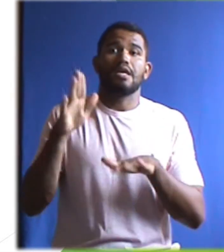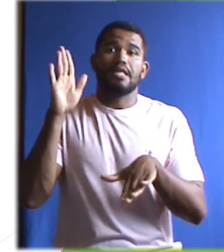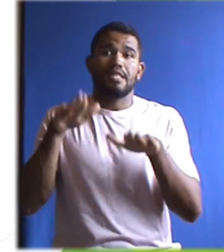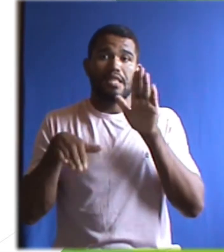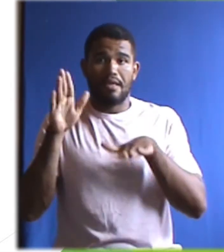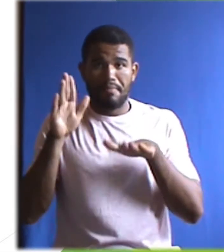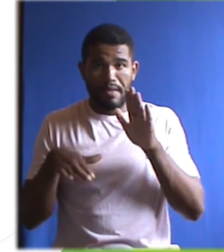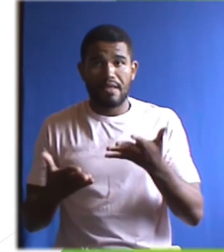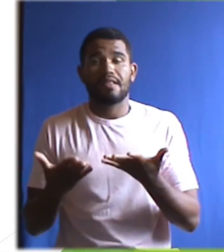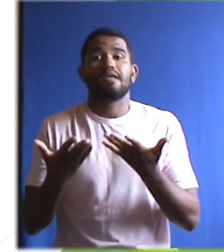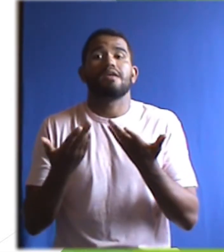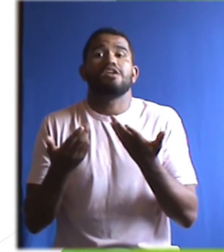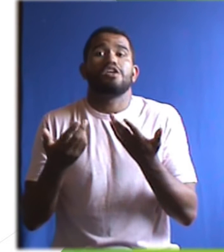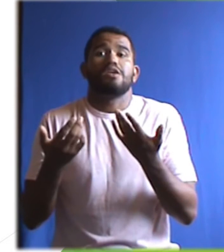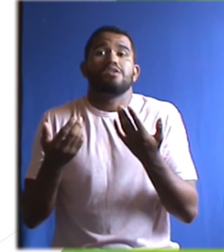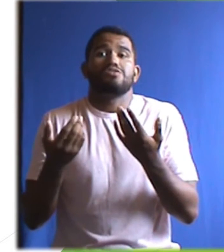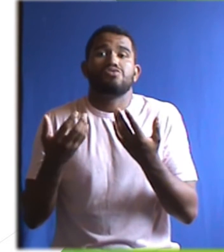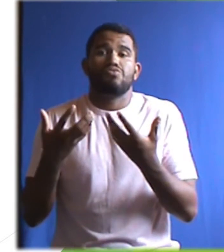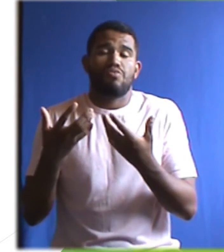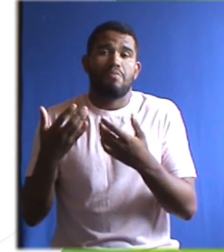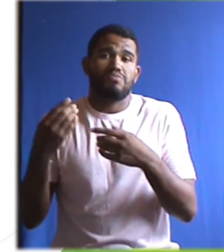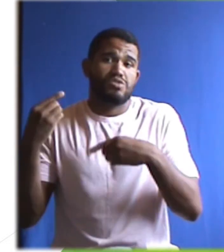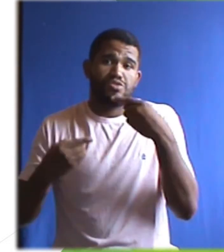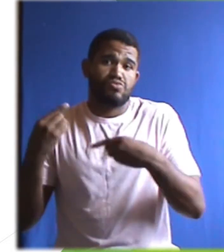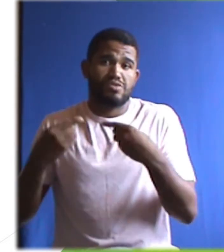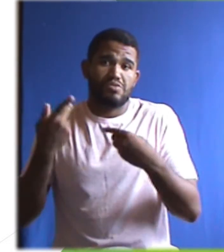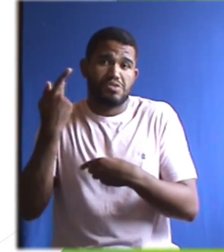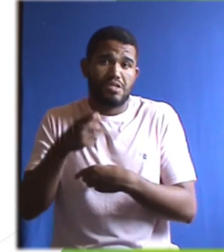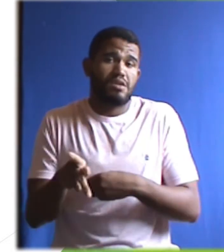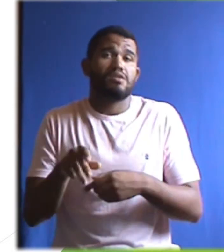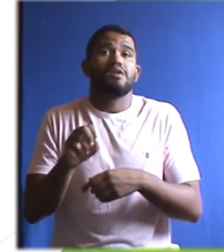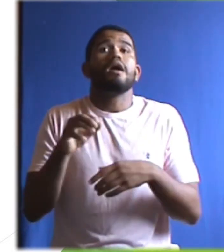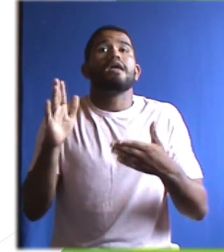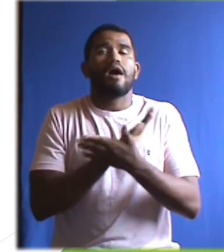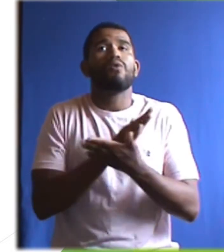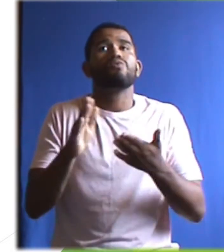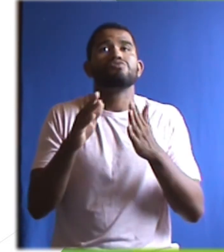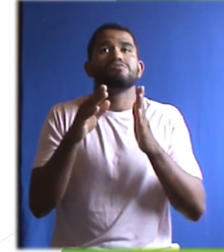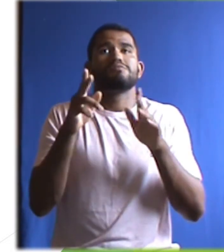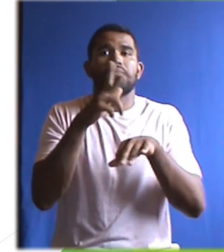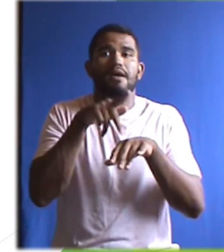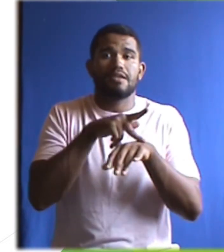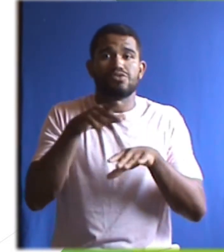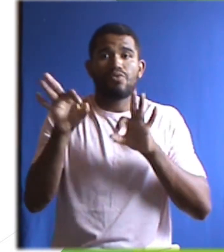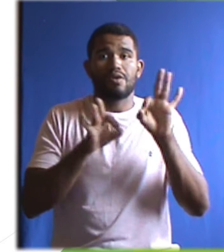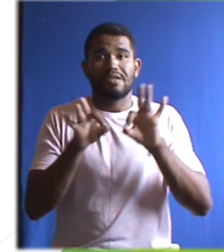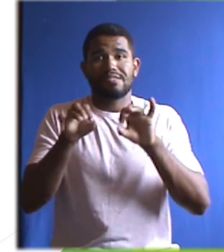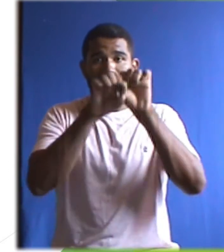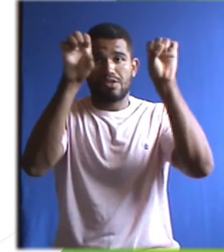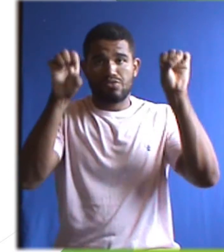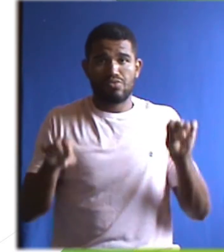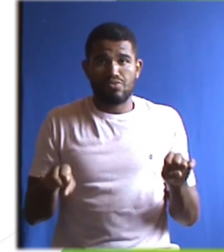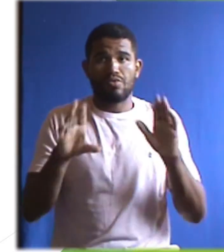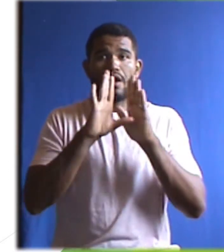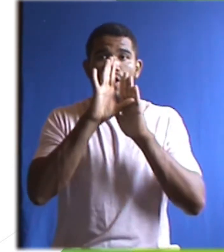se é fonológico ou se não é. E há países que desenvolveram